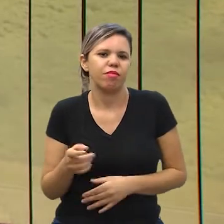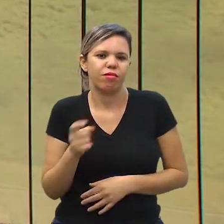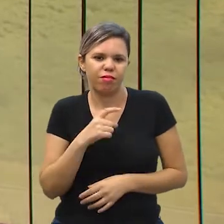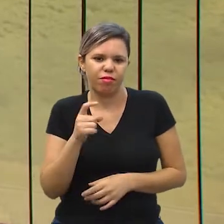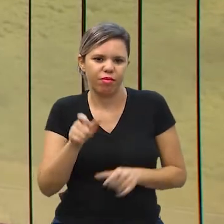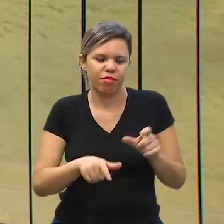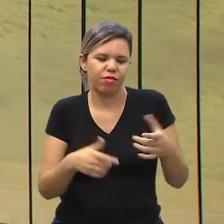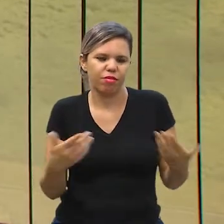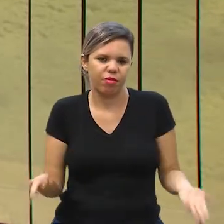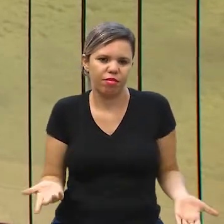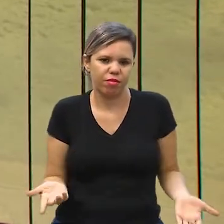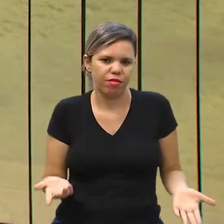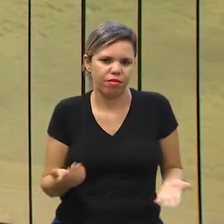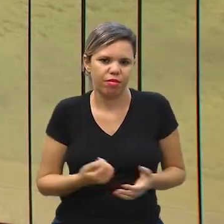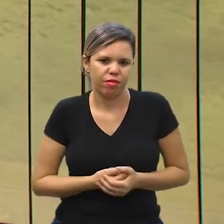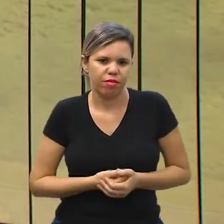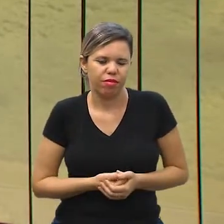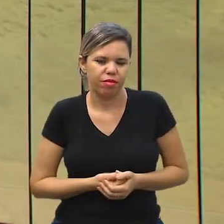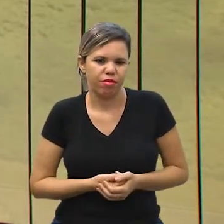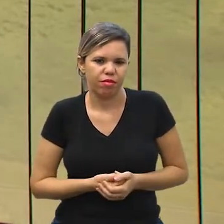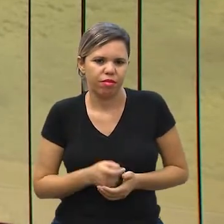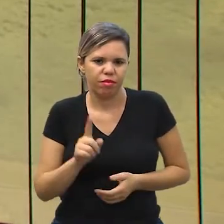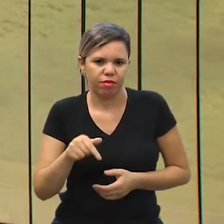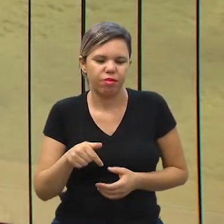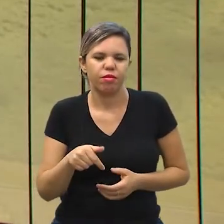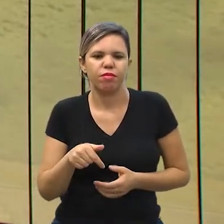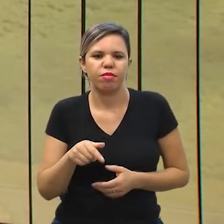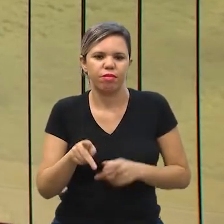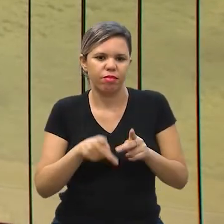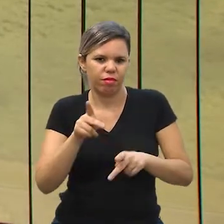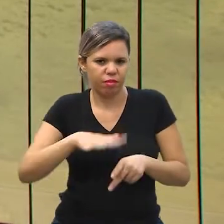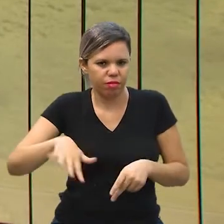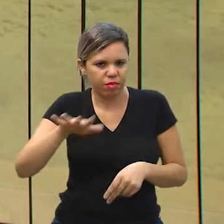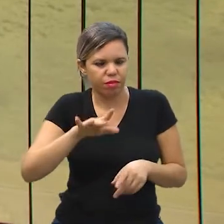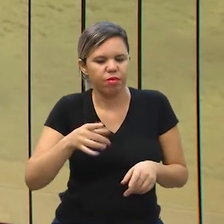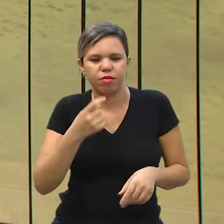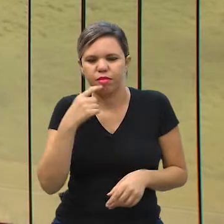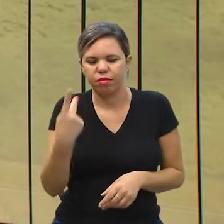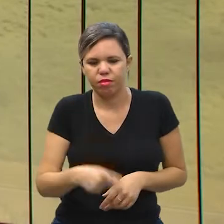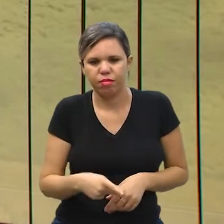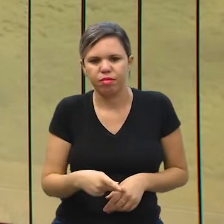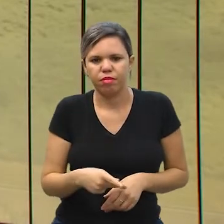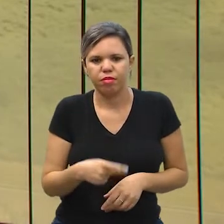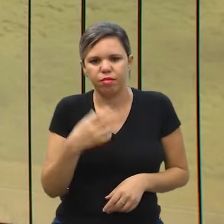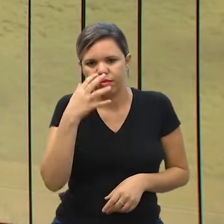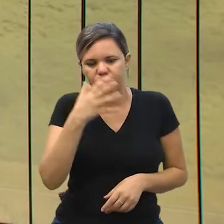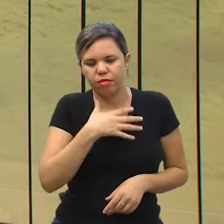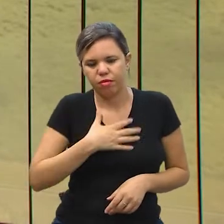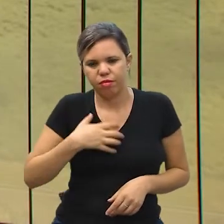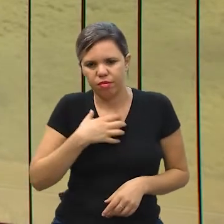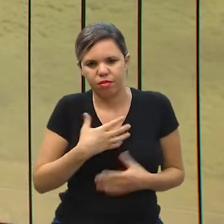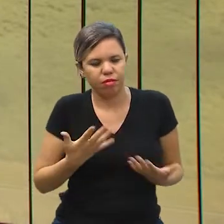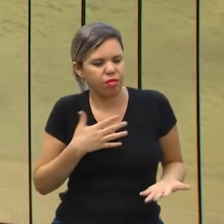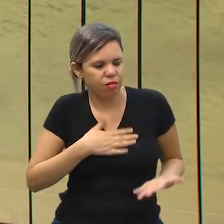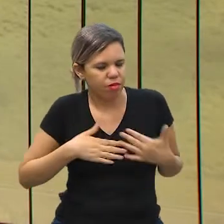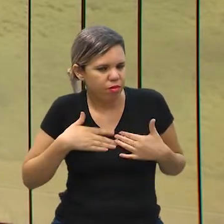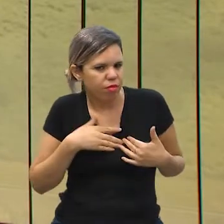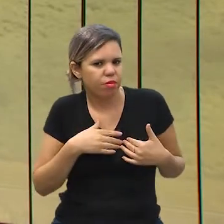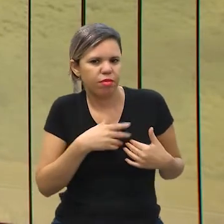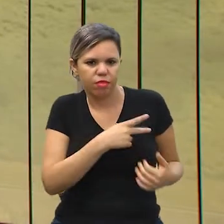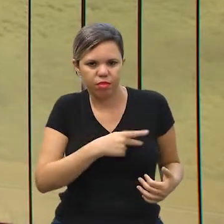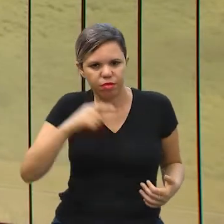vai enganar o cidadão Então apesar do dessa polarização aqui em Campinas dessa paixão